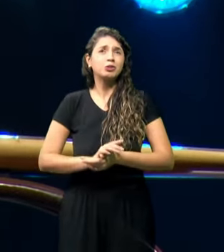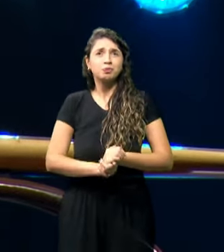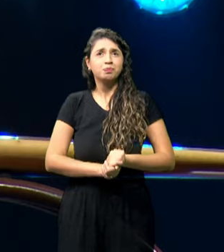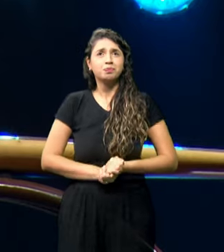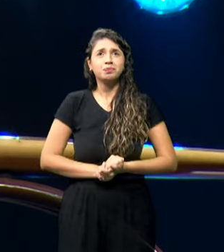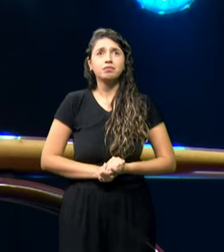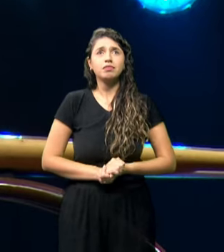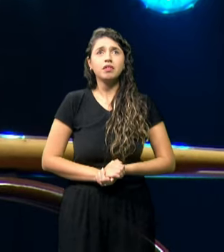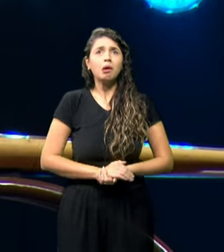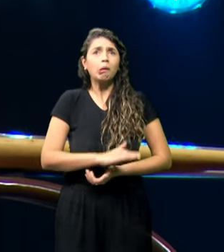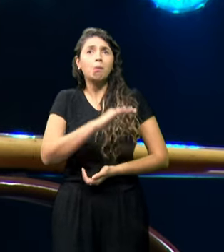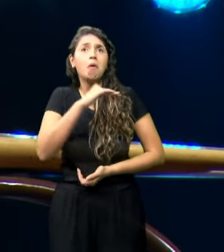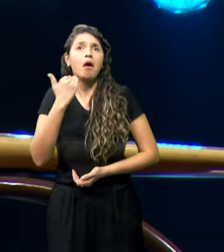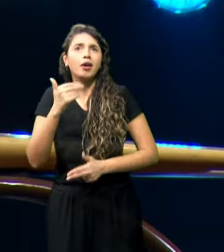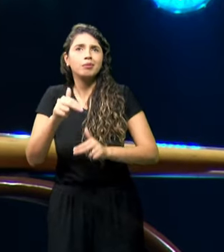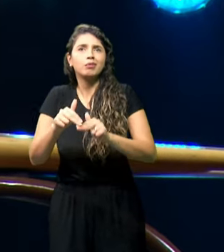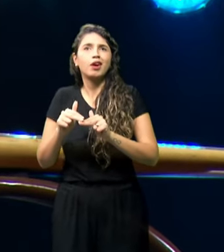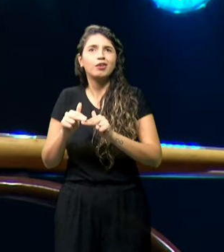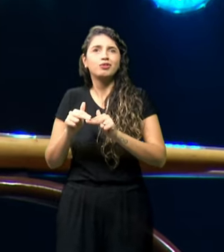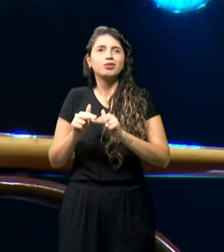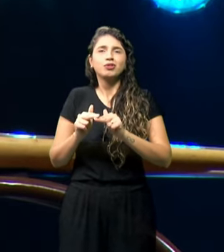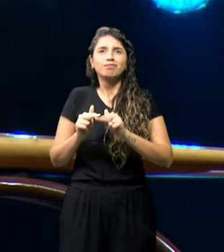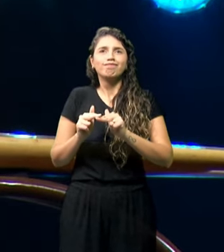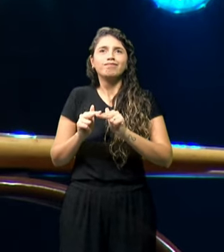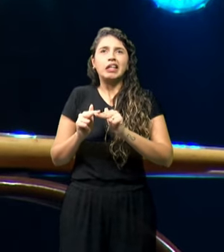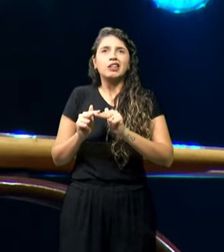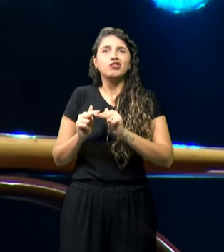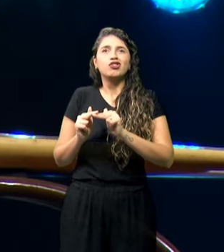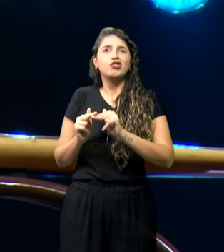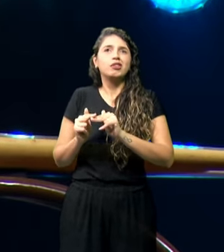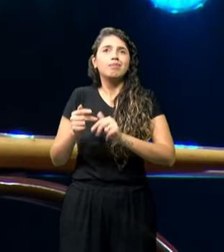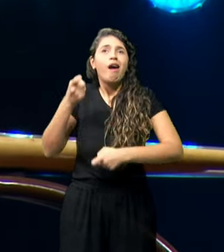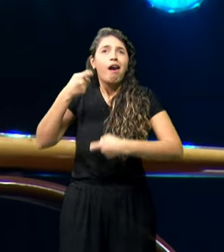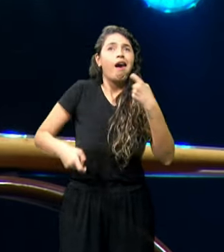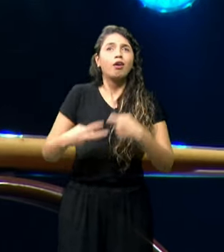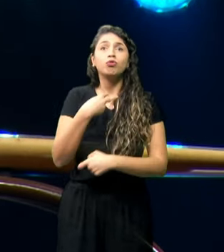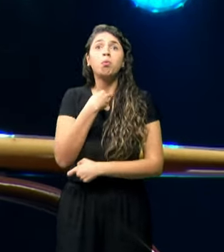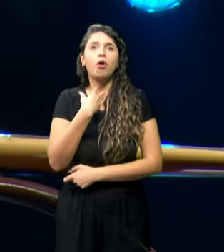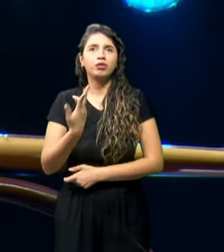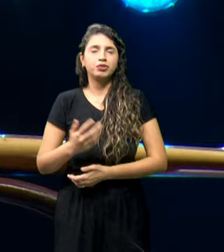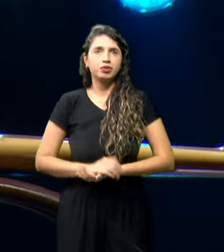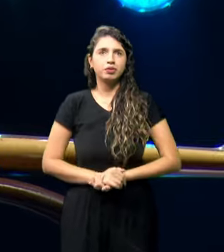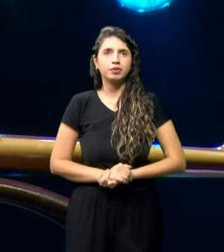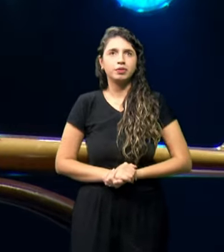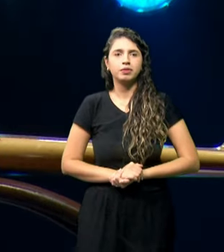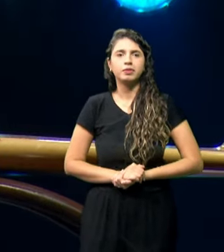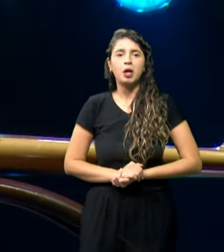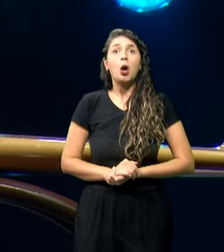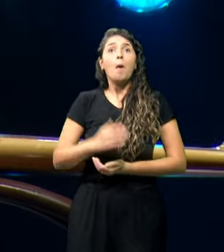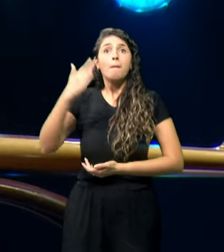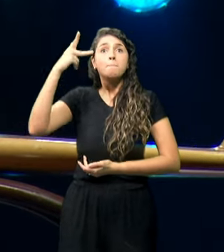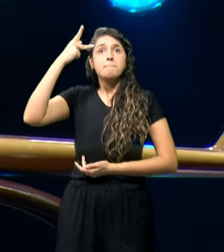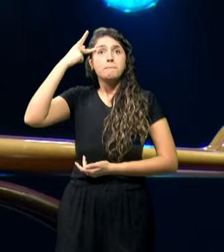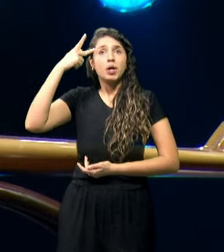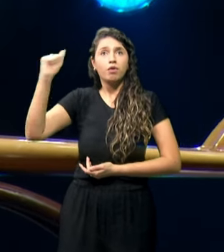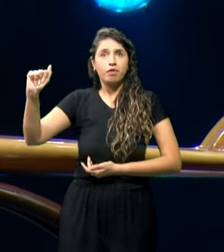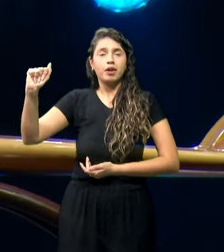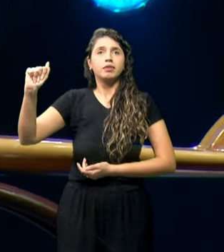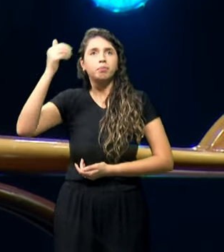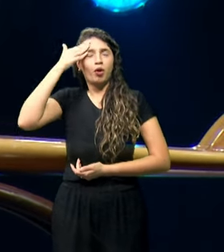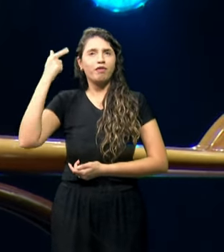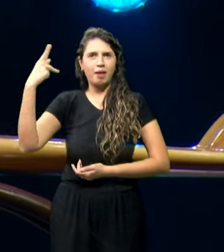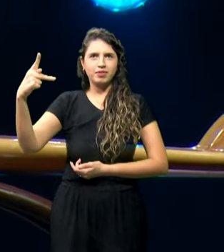Provérbios 13, 20 diz que você deve ser companheiro do sábio. Anda com o sábio